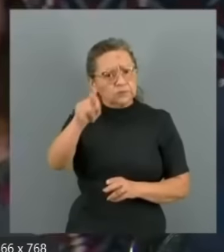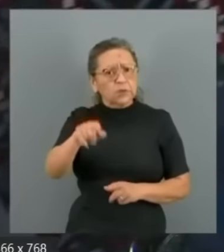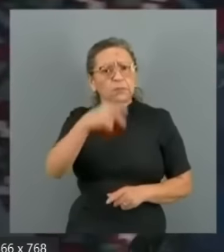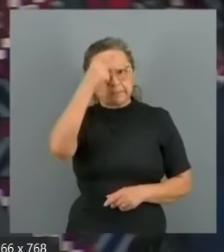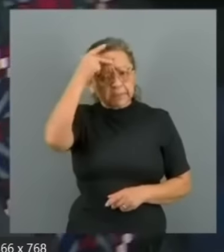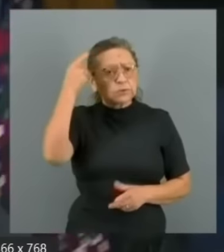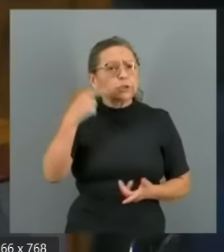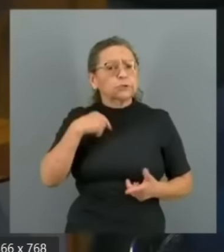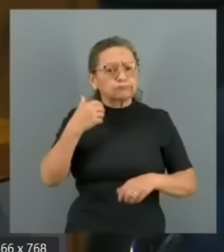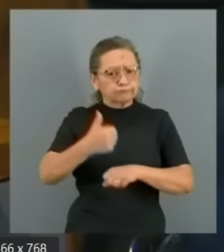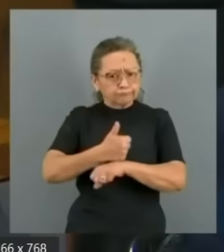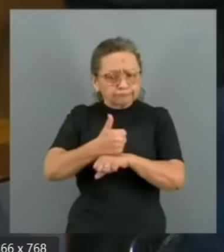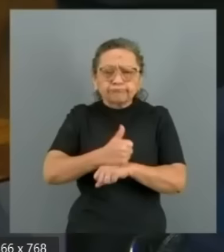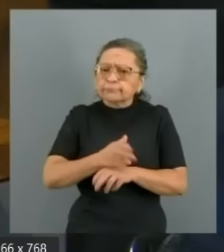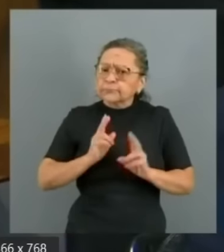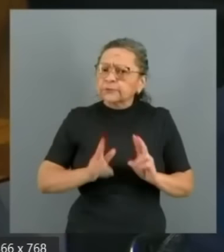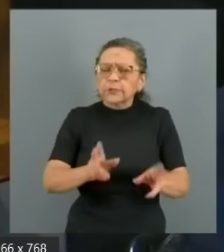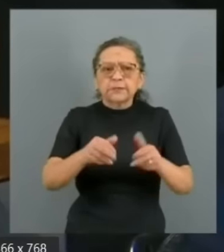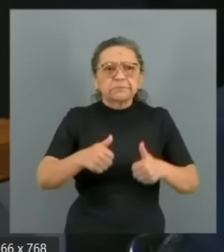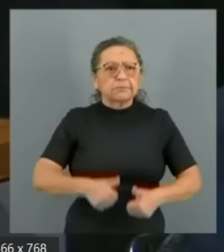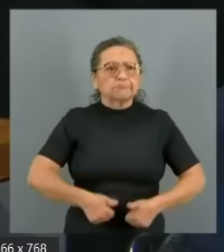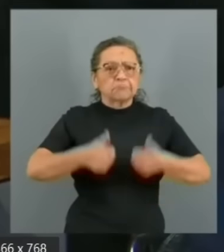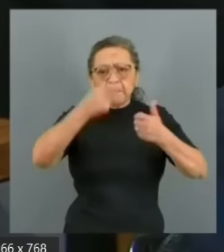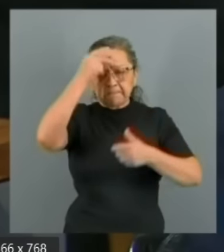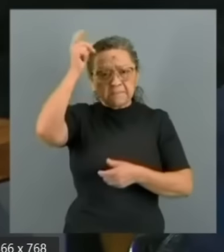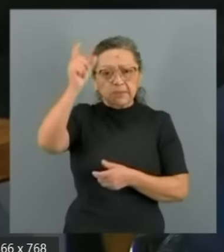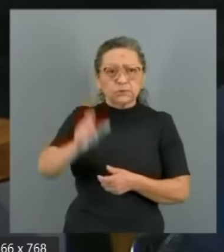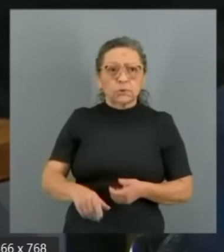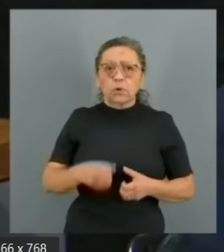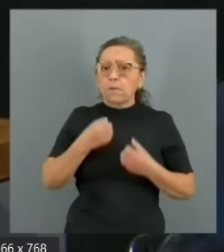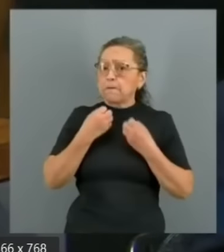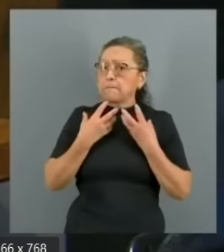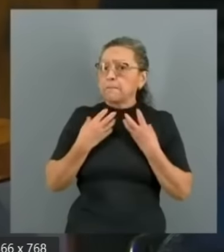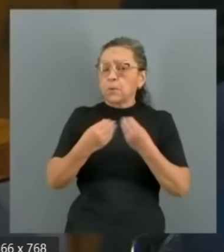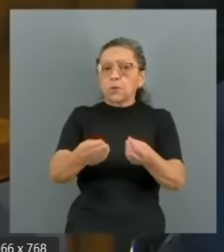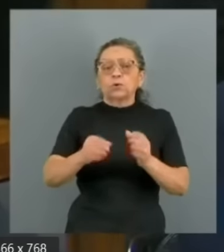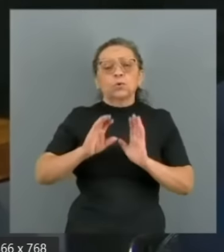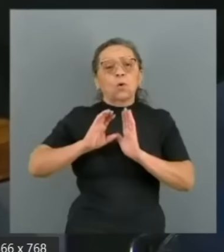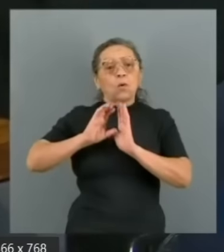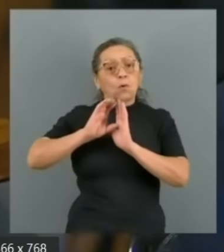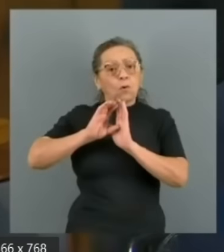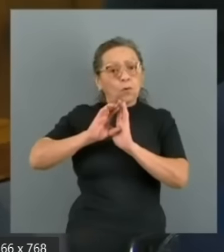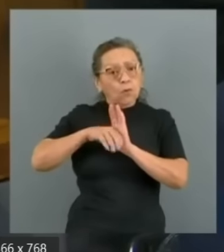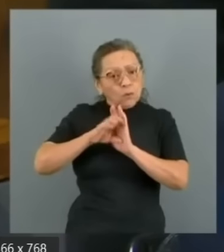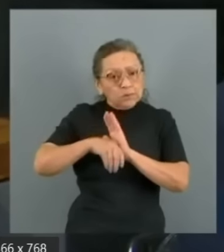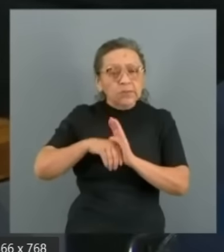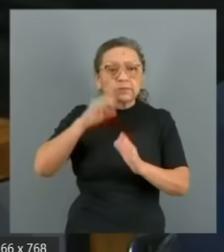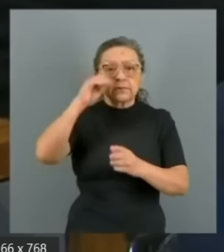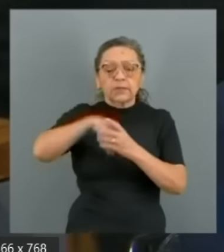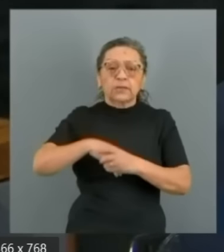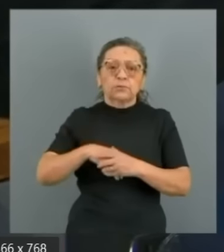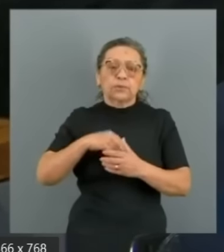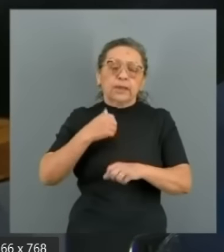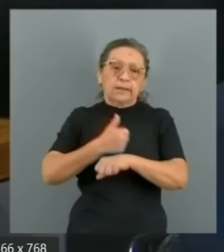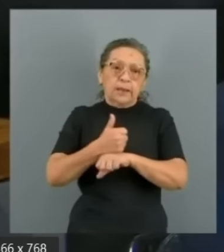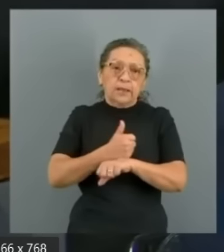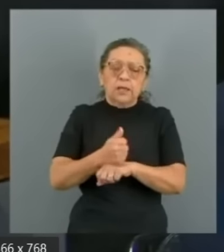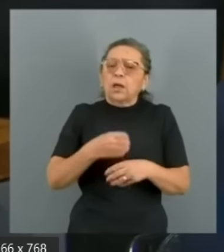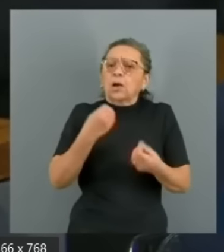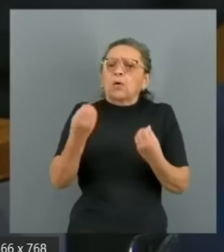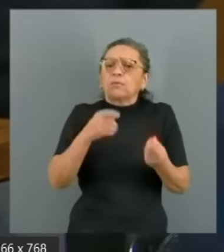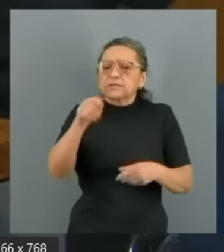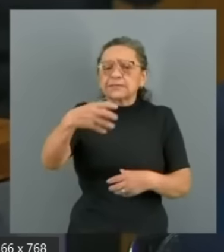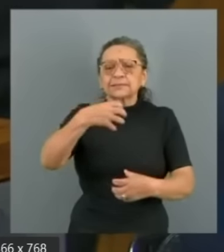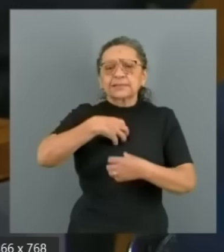que profissionalmente sempre foi uma pessoa com muito conceito dentro da carreira. Como é que o senhor se sente